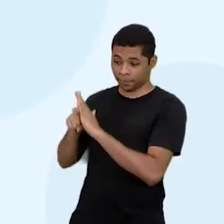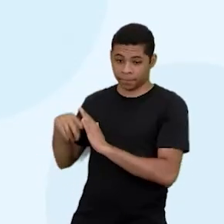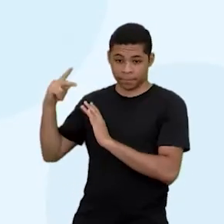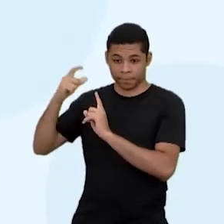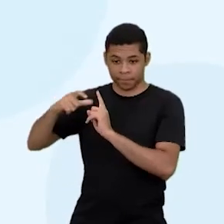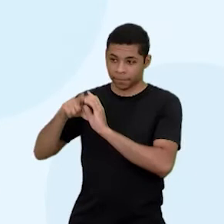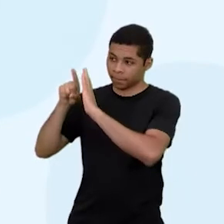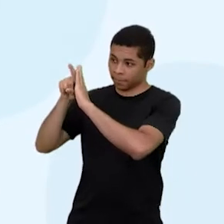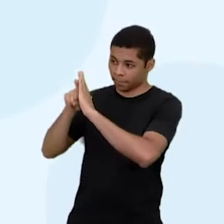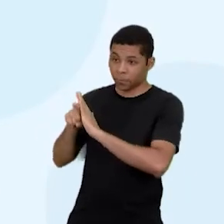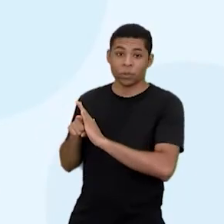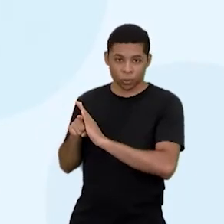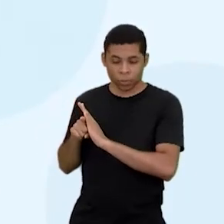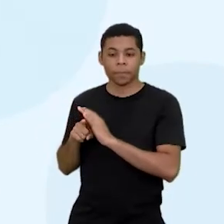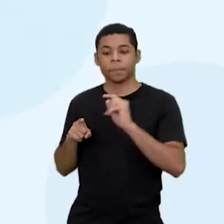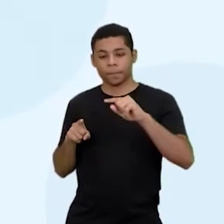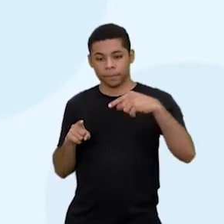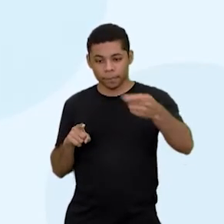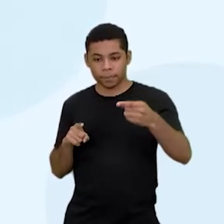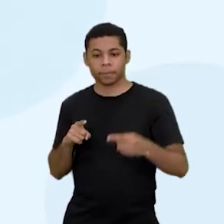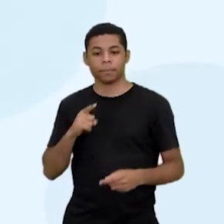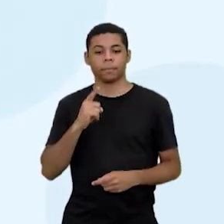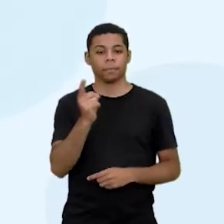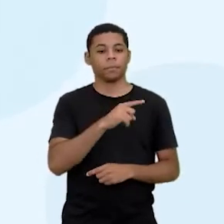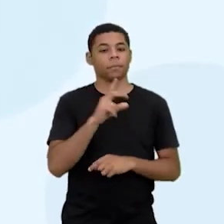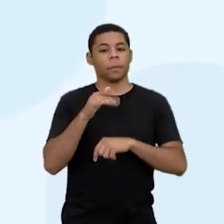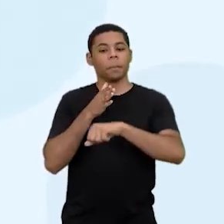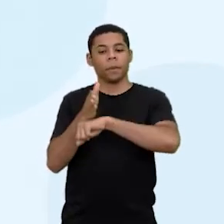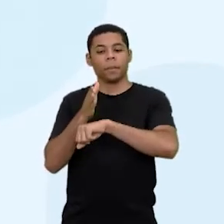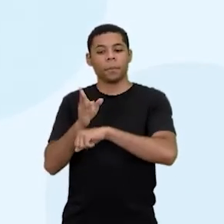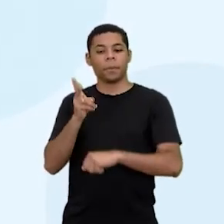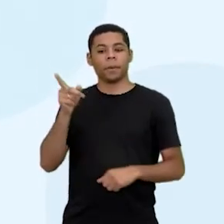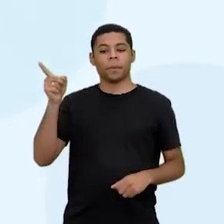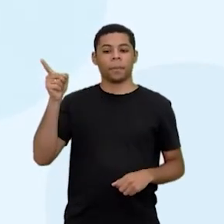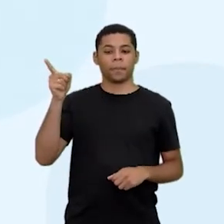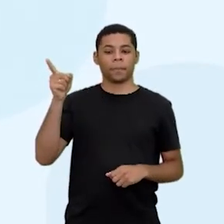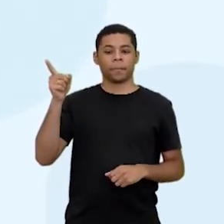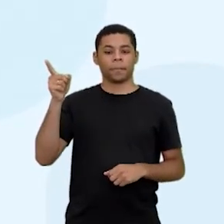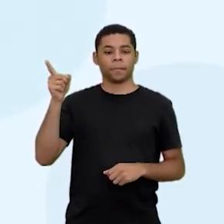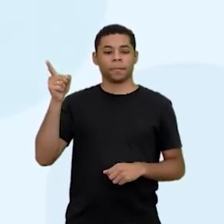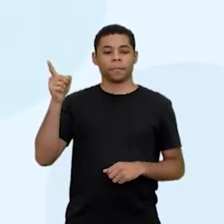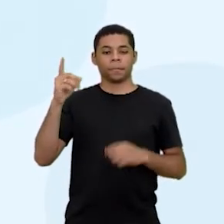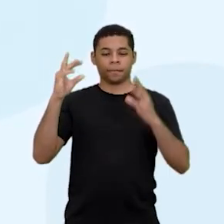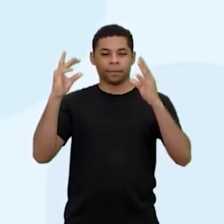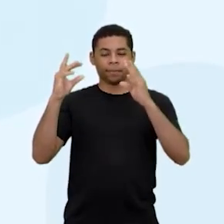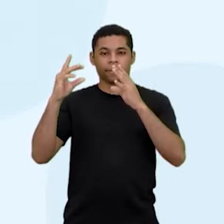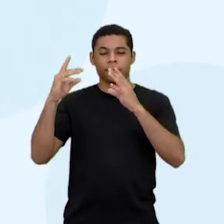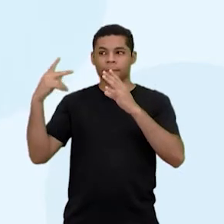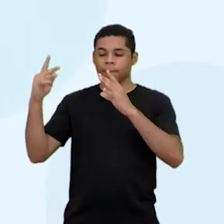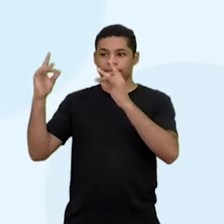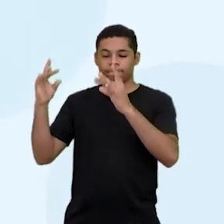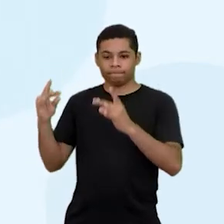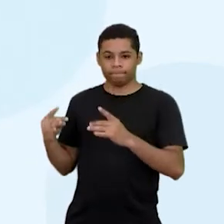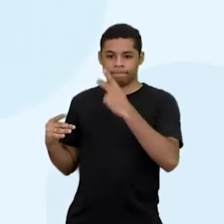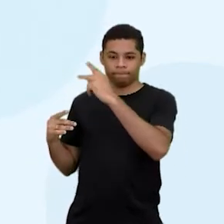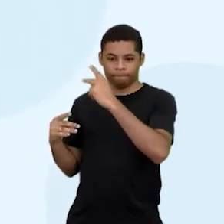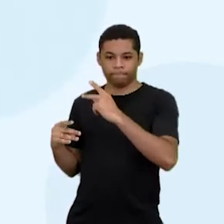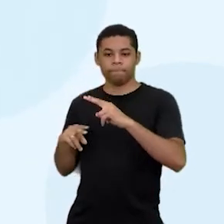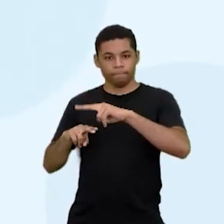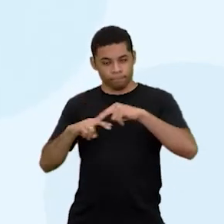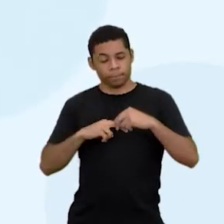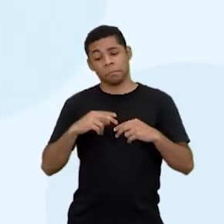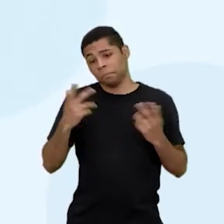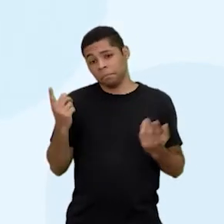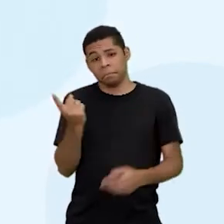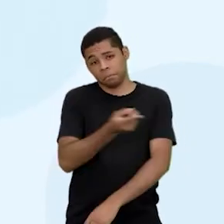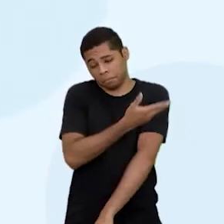personagem e aí depois a gente participou aqui, fez a parte da descrição física, né? Então